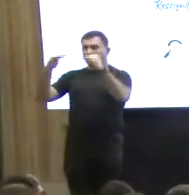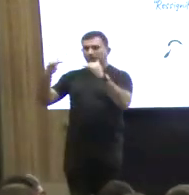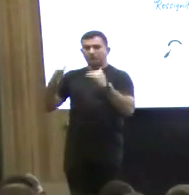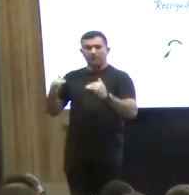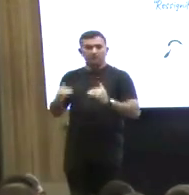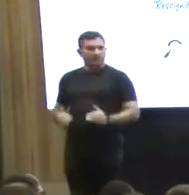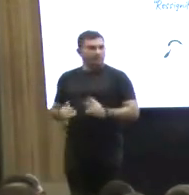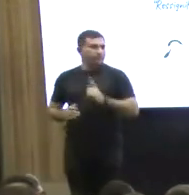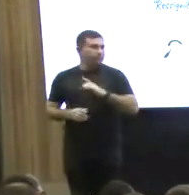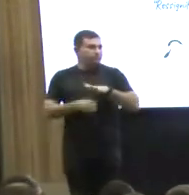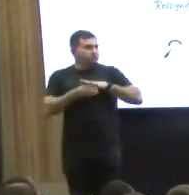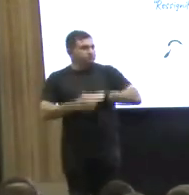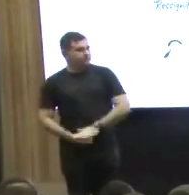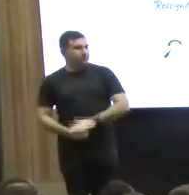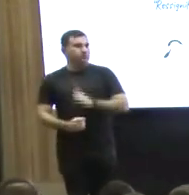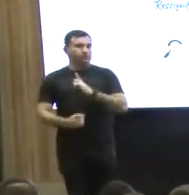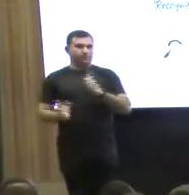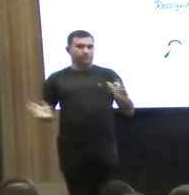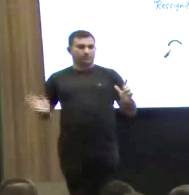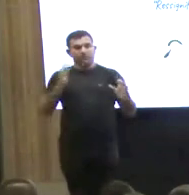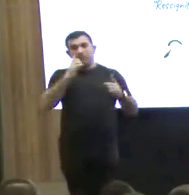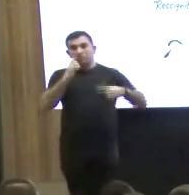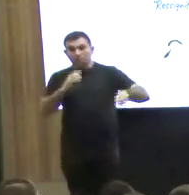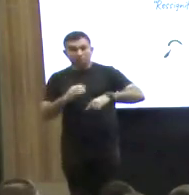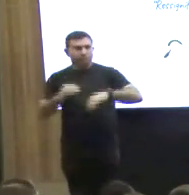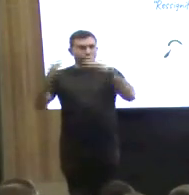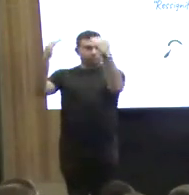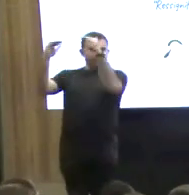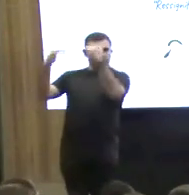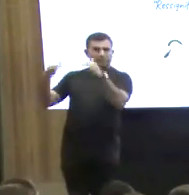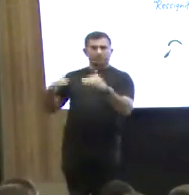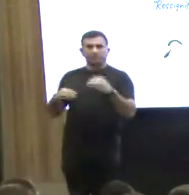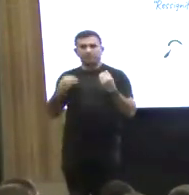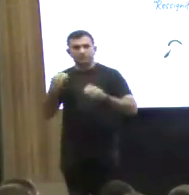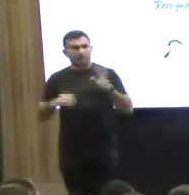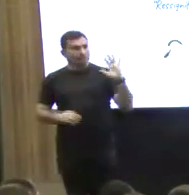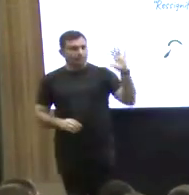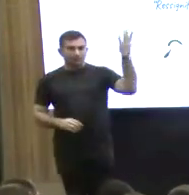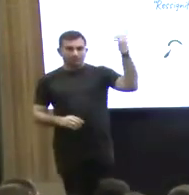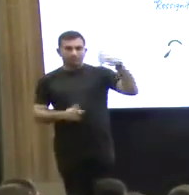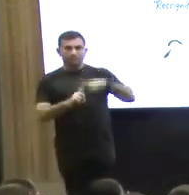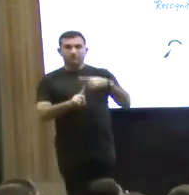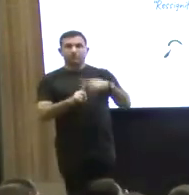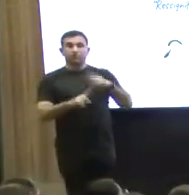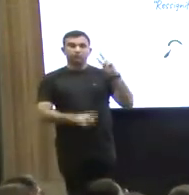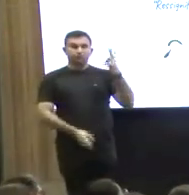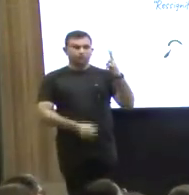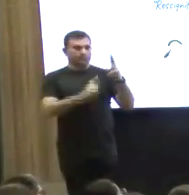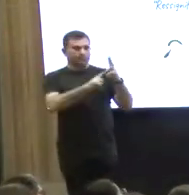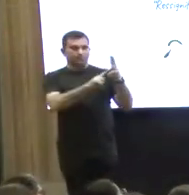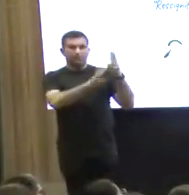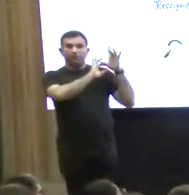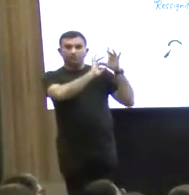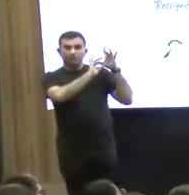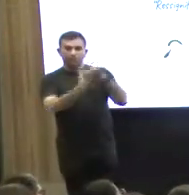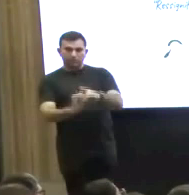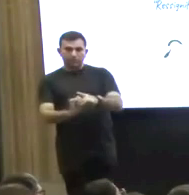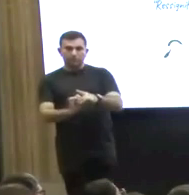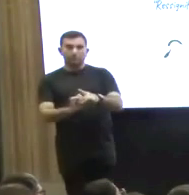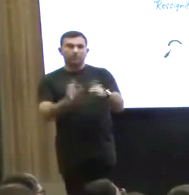próprio do nosso acontecer. E essa hierarquização, ela se dá porque a história é construída no contexto das relações de